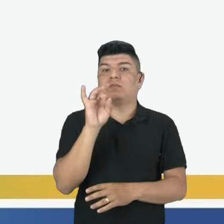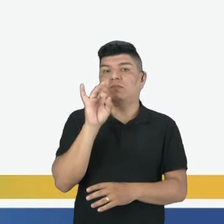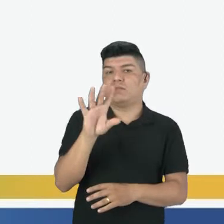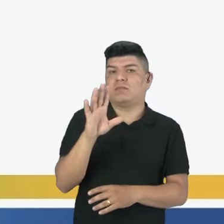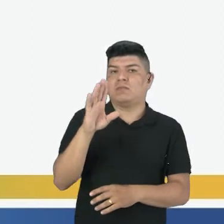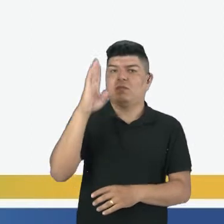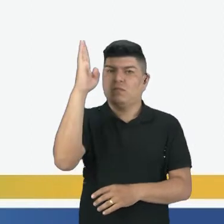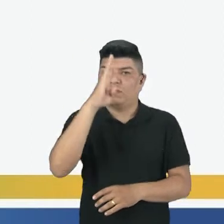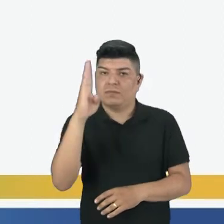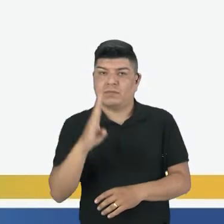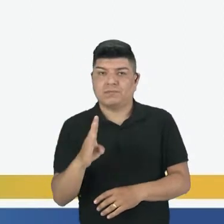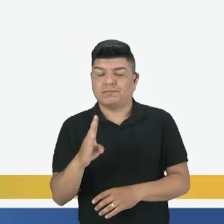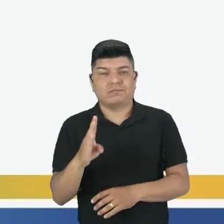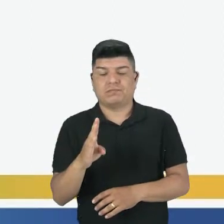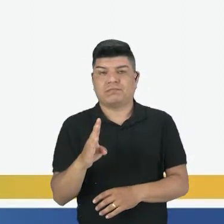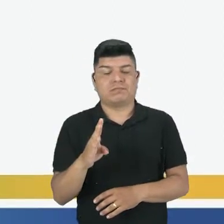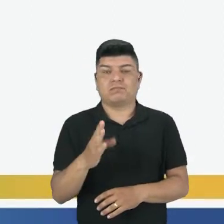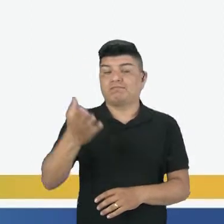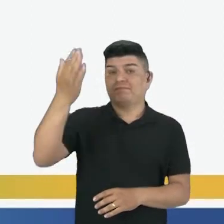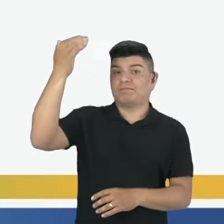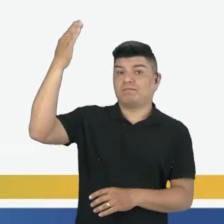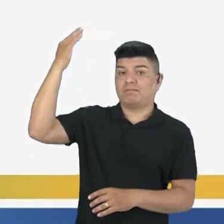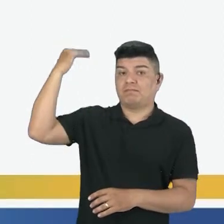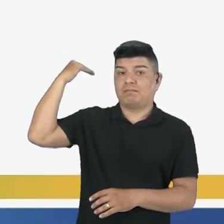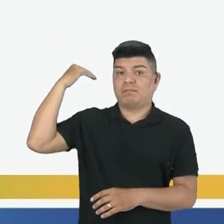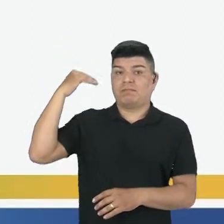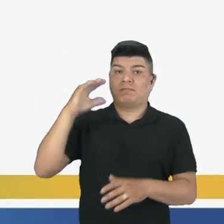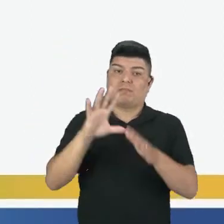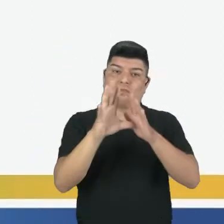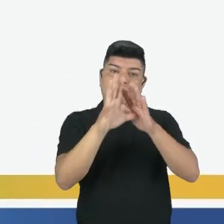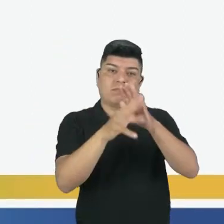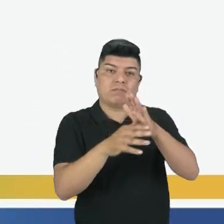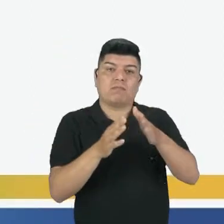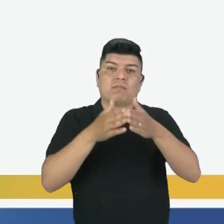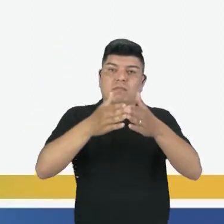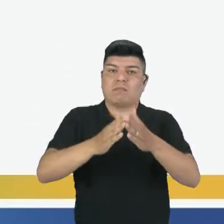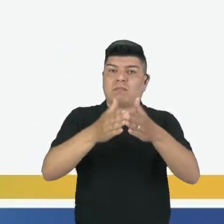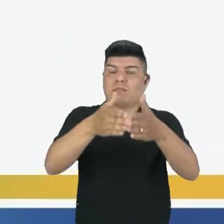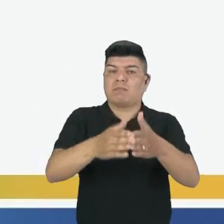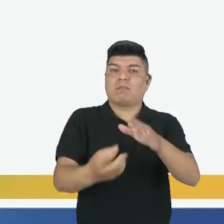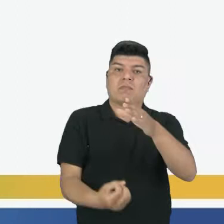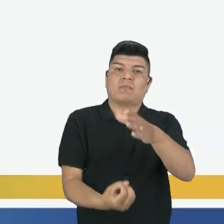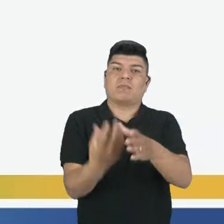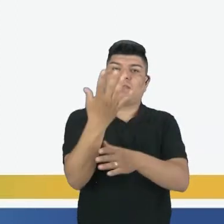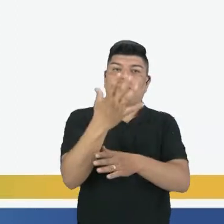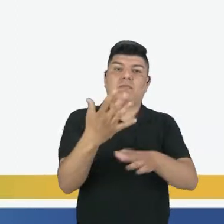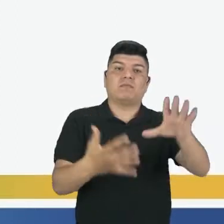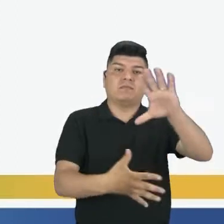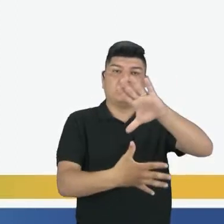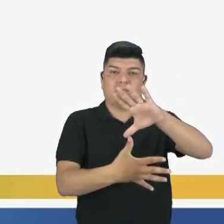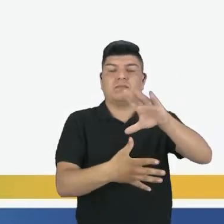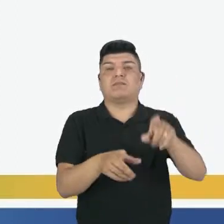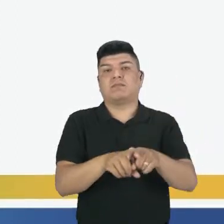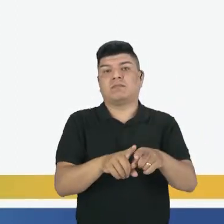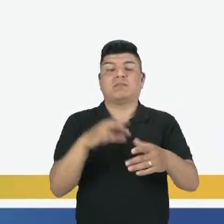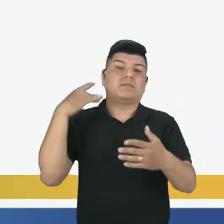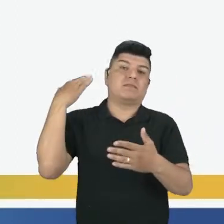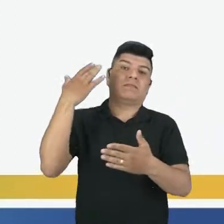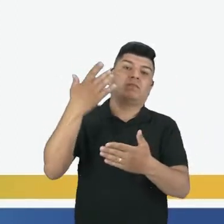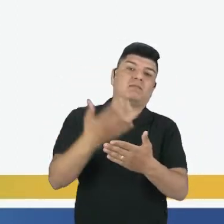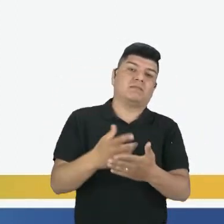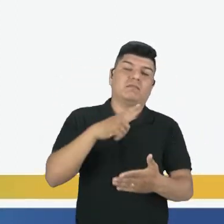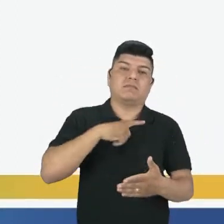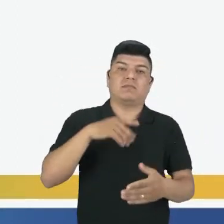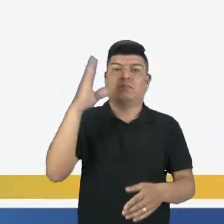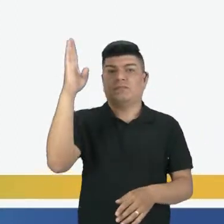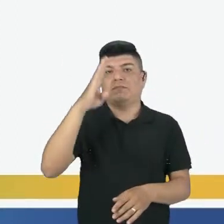Brasil. Desde o início do tráfico negreiro, surgiram quilombos na América. Então, até hoje existem no